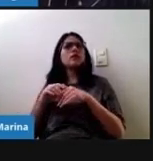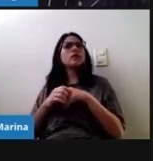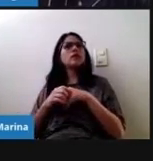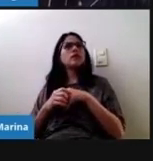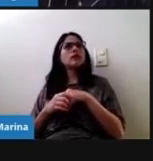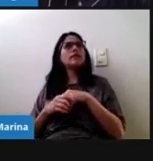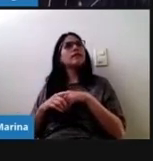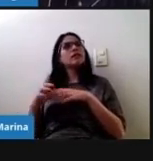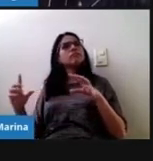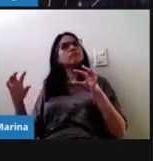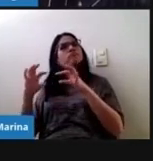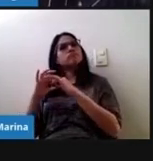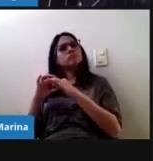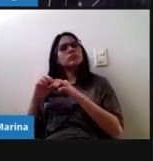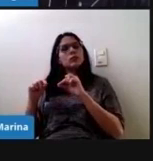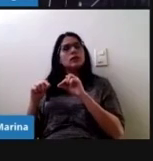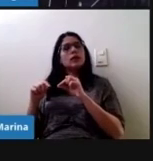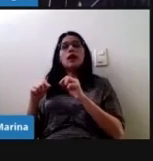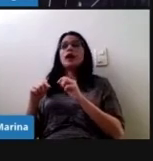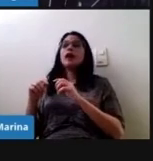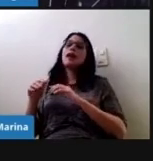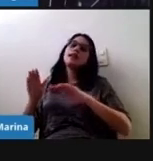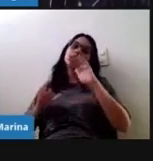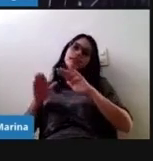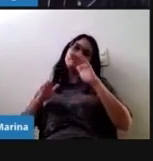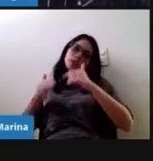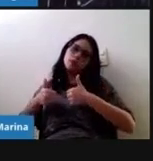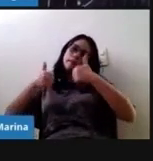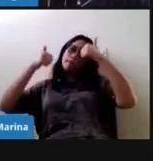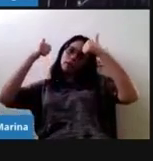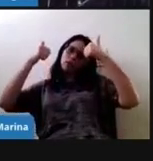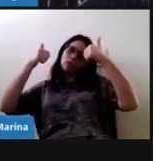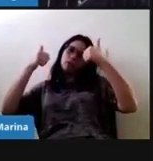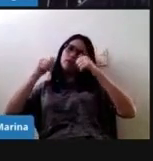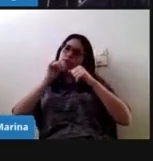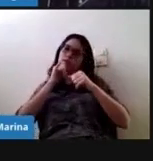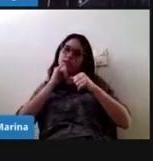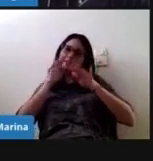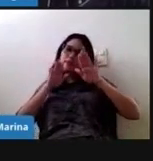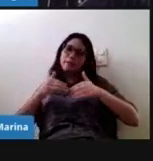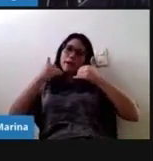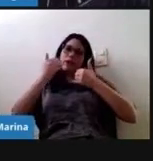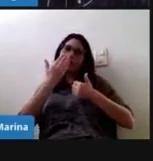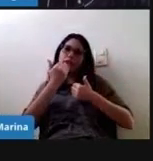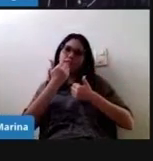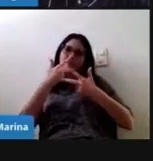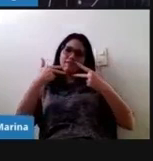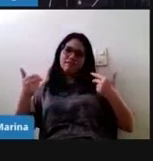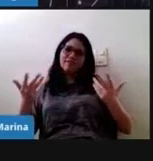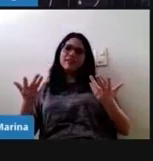melhorias, principalmente nos avanços em relação à nutrição, hábitos de higiene,